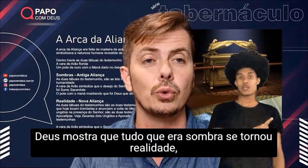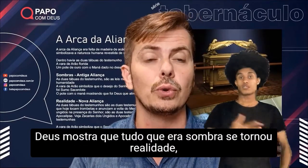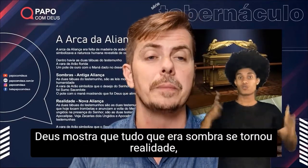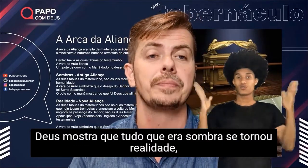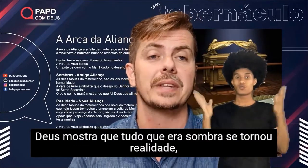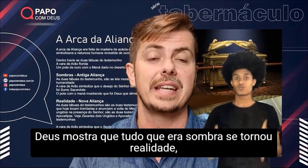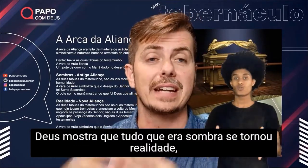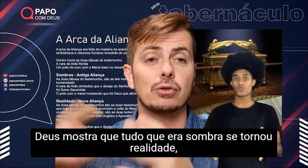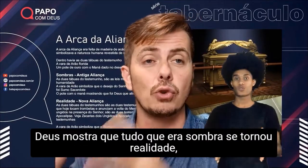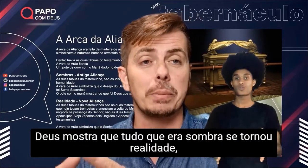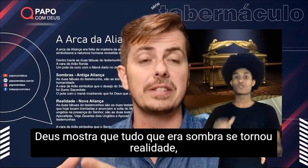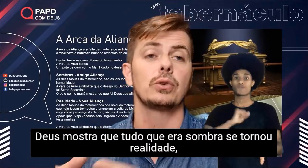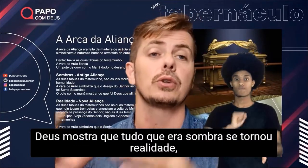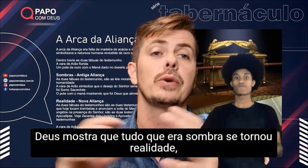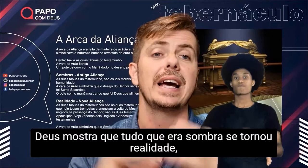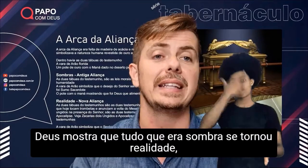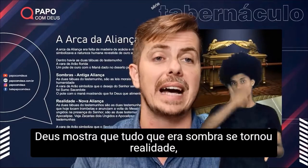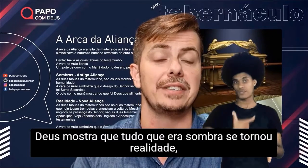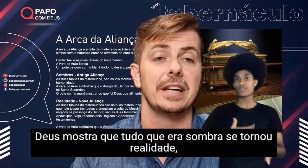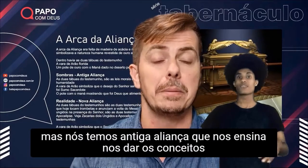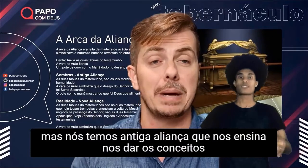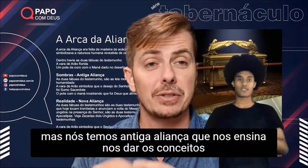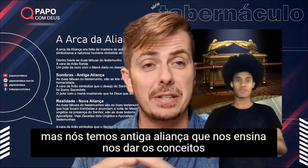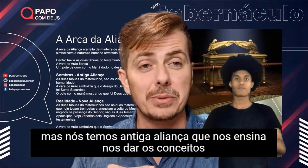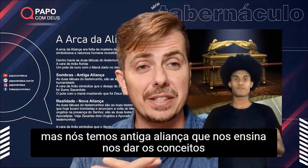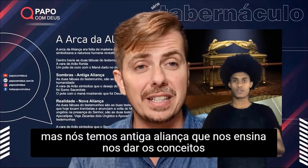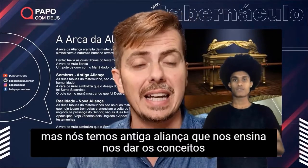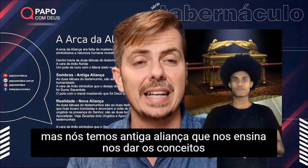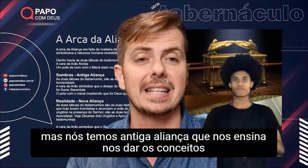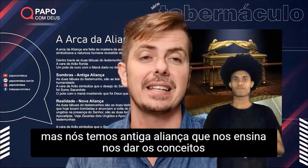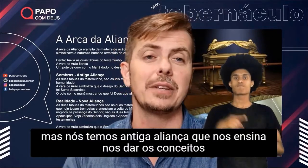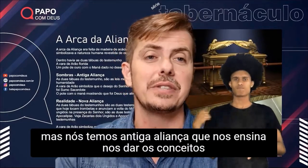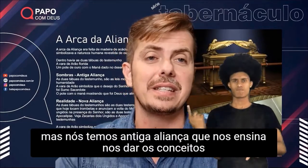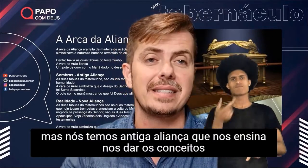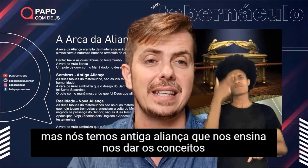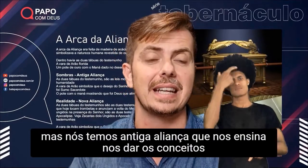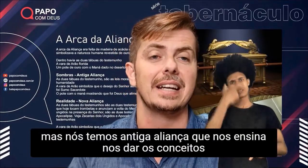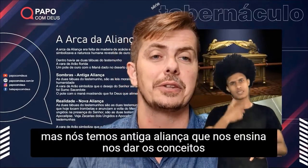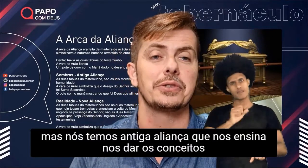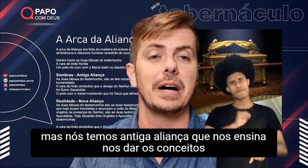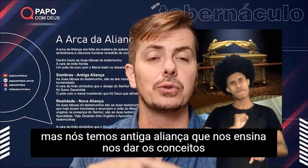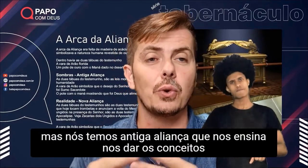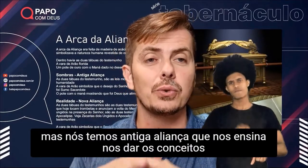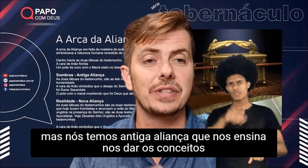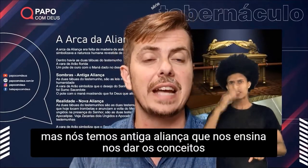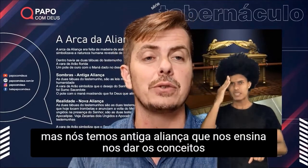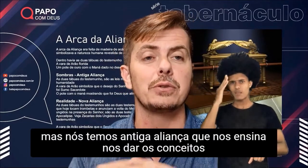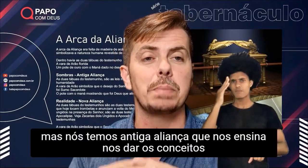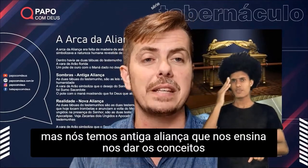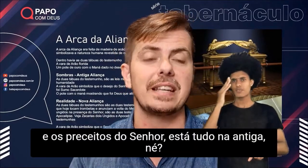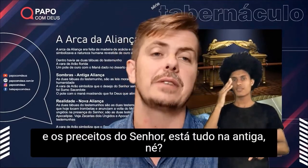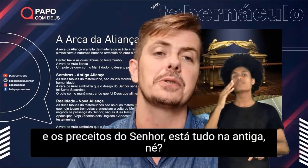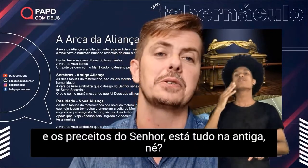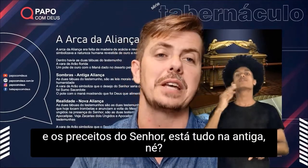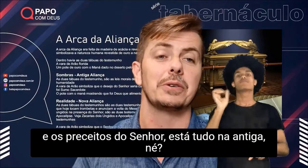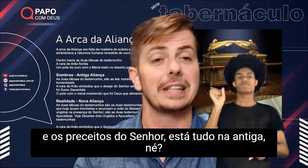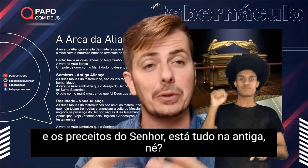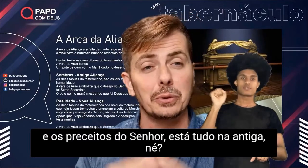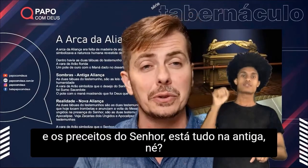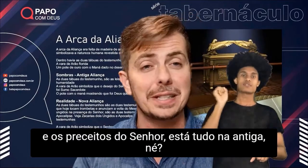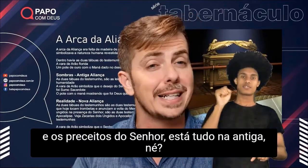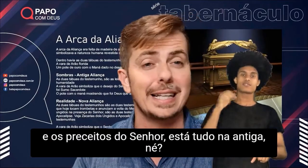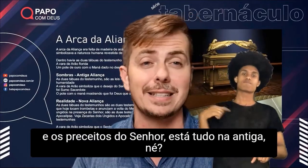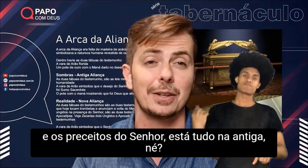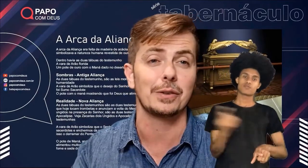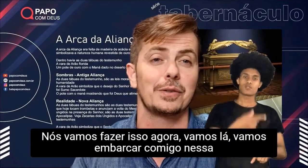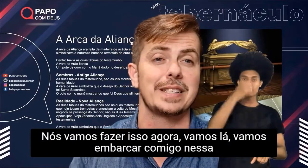que tudo que era sombra se tornou realidade, mas nós temos a Antiga Aliança que nos ensina, nos dá os conceitos e os preceitos do Senhor. Tá